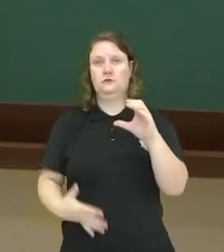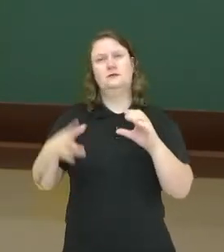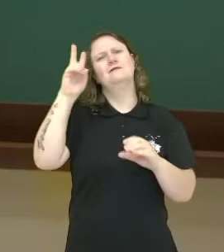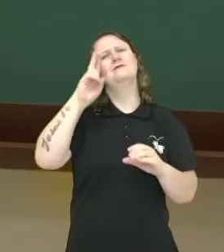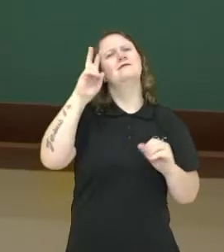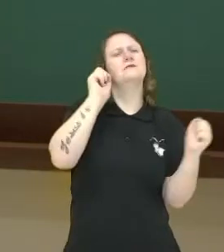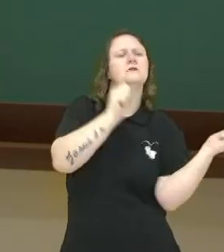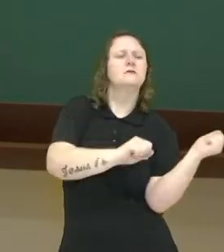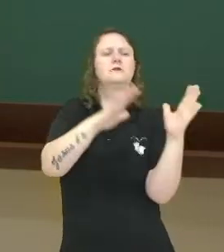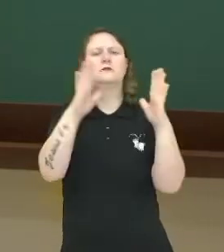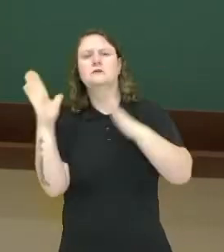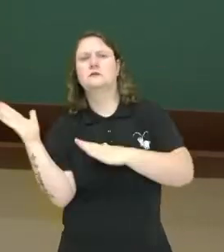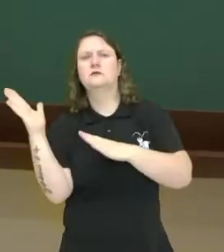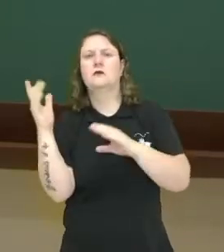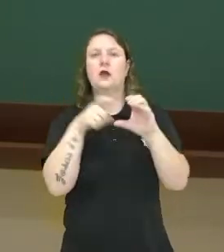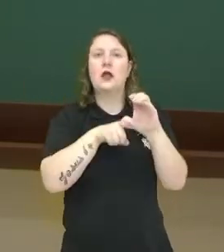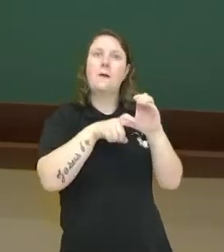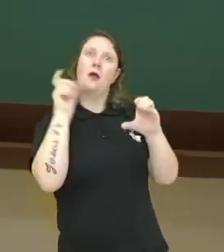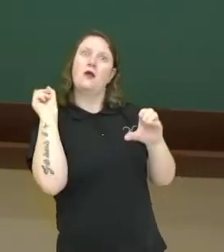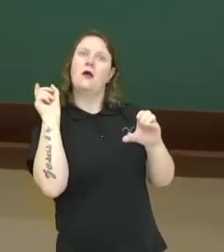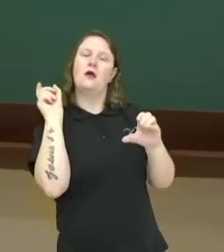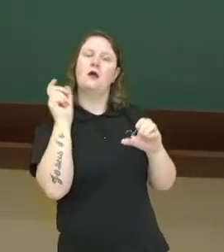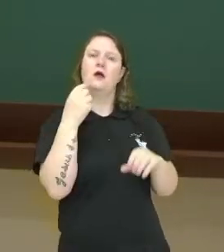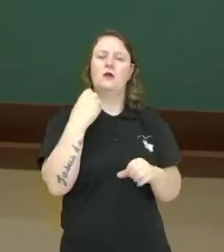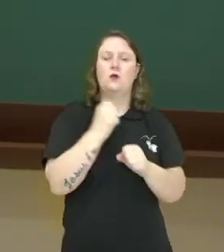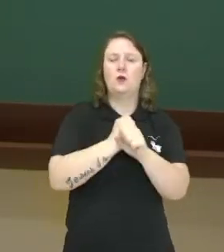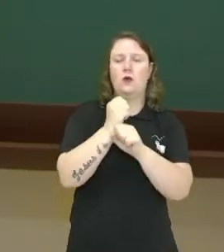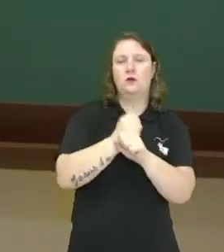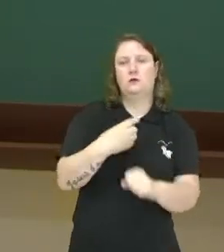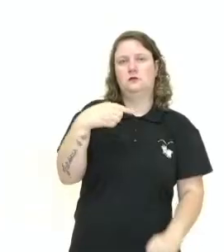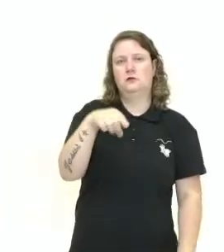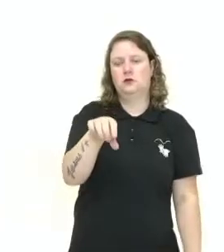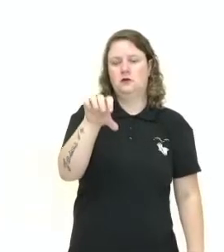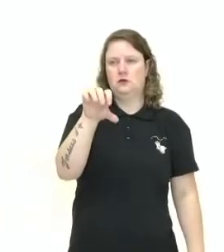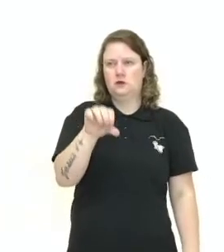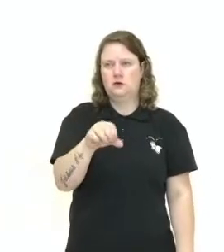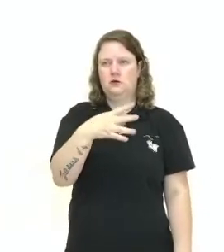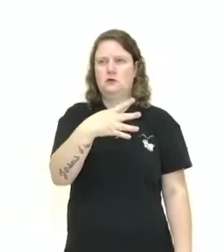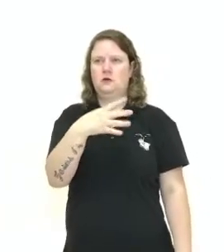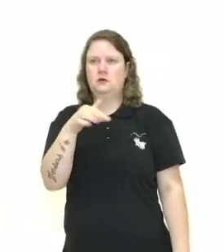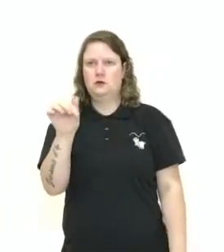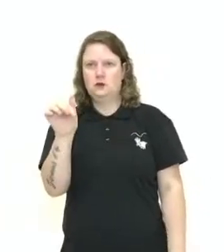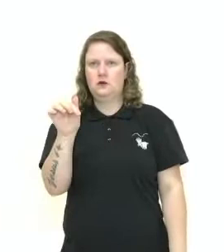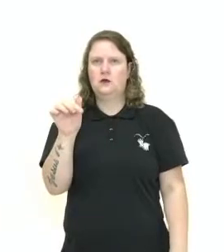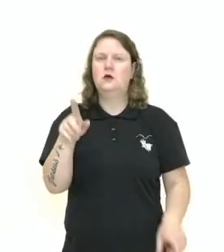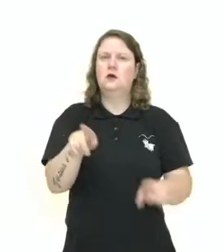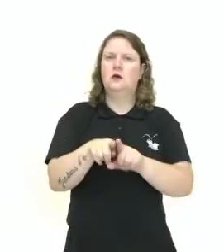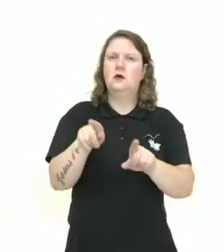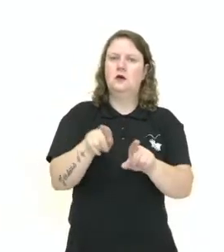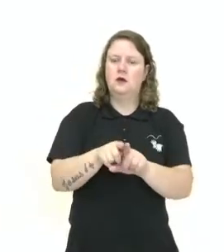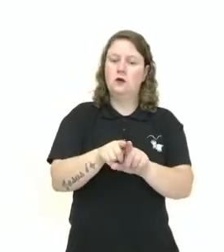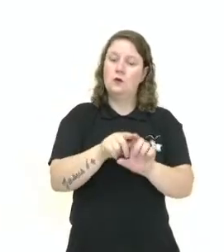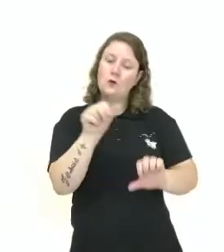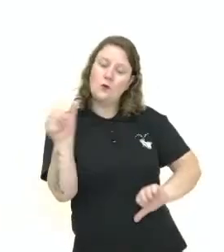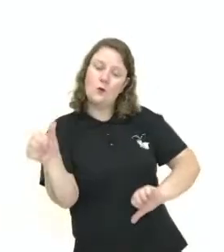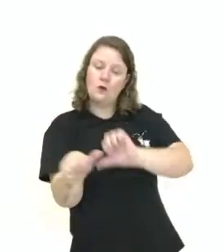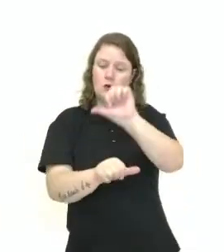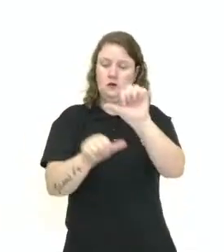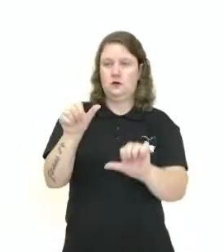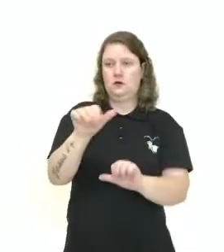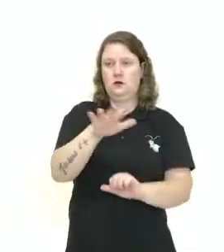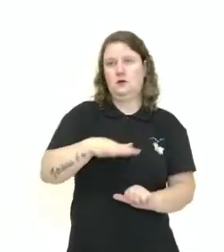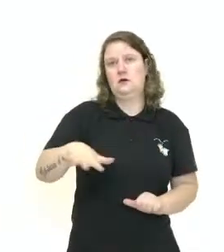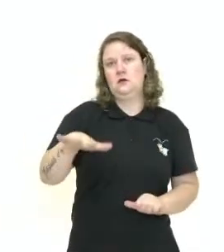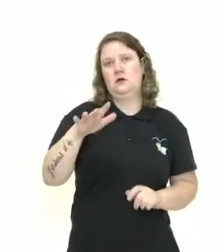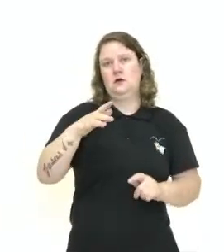históricas. Desde a sua independência em 1947, a Índia tem passado por transições econômicas, né? Nas